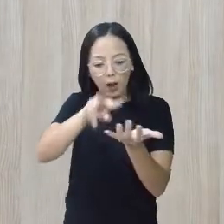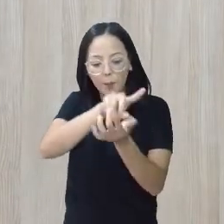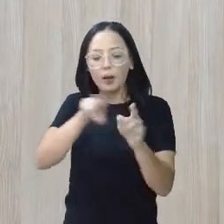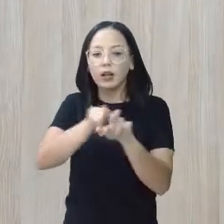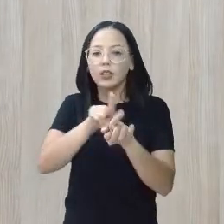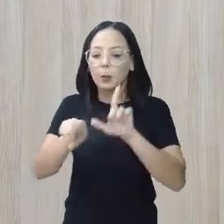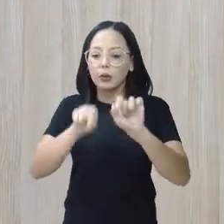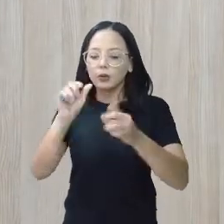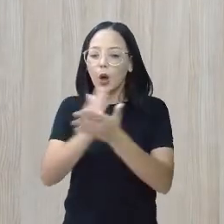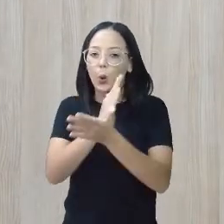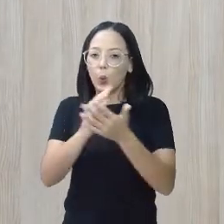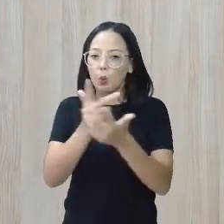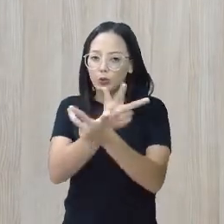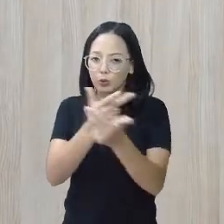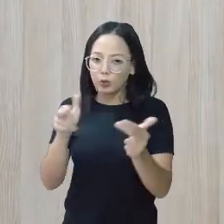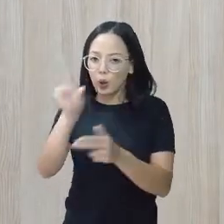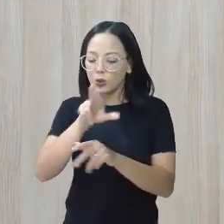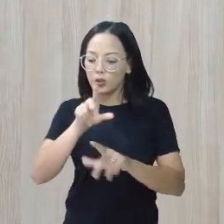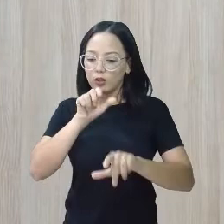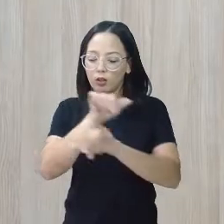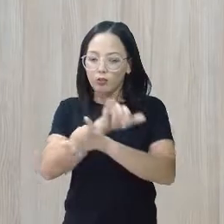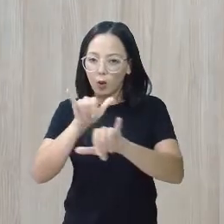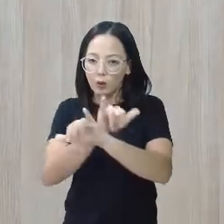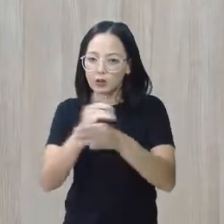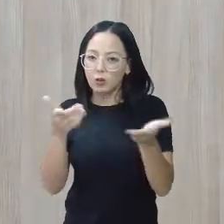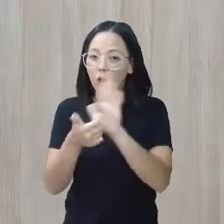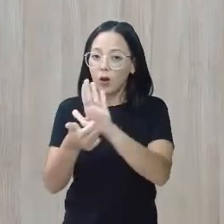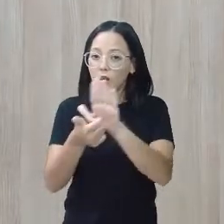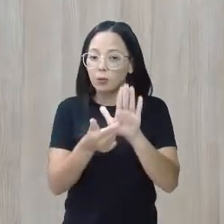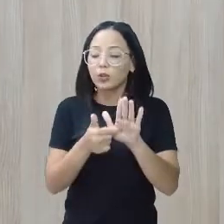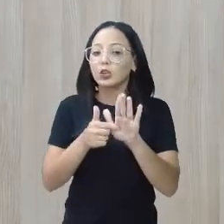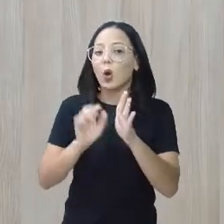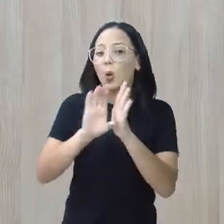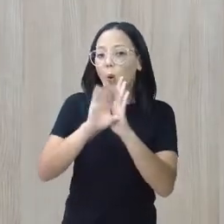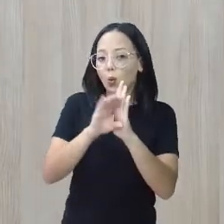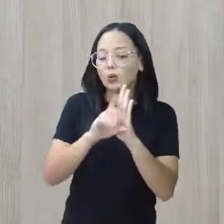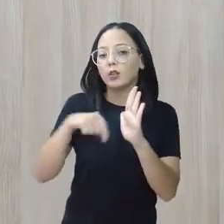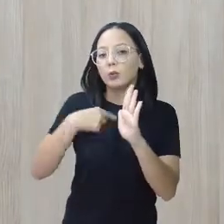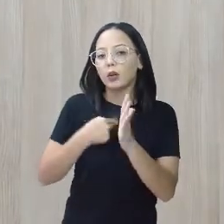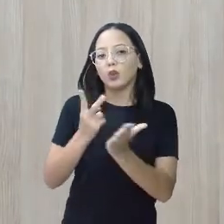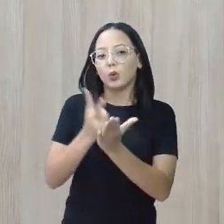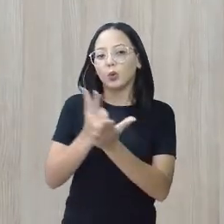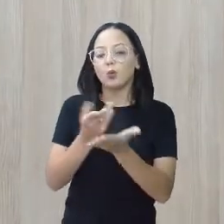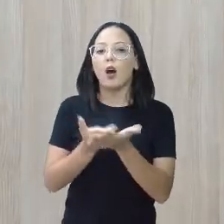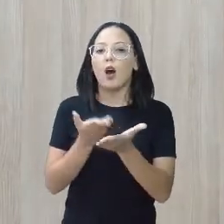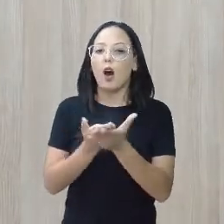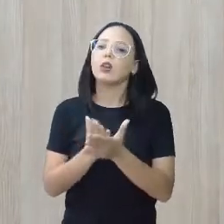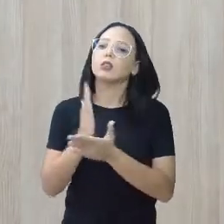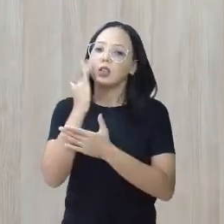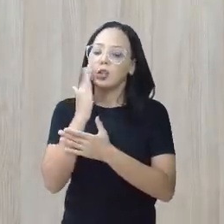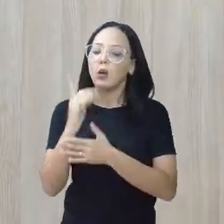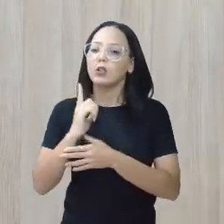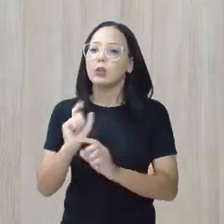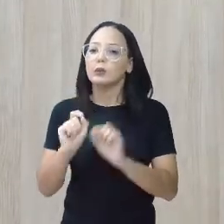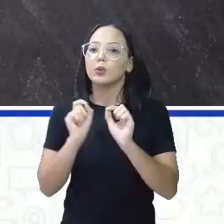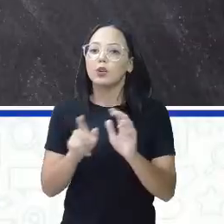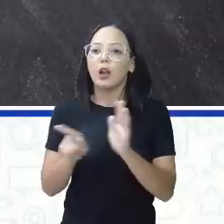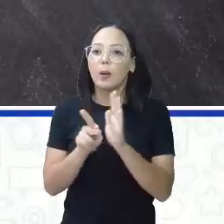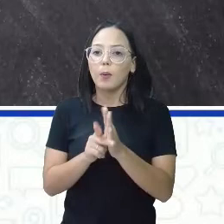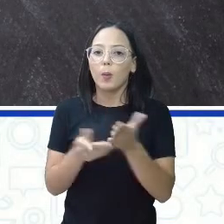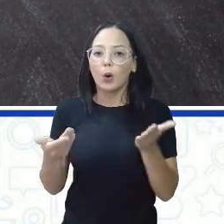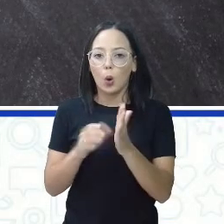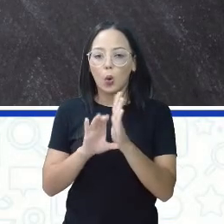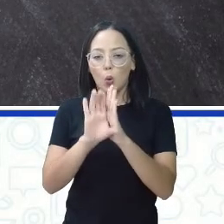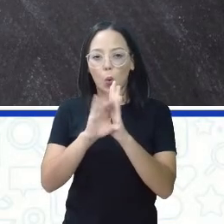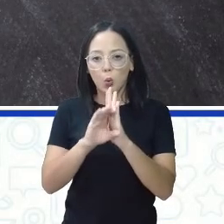diante dessas informações, tá certo? Para trazer a definição aqui rapidinho, para a gente continuar a aula, ó, tem aqui a frequência absoluta com a sua